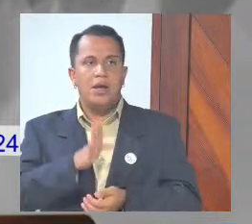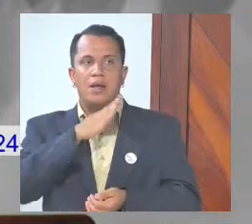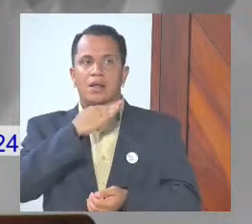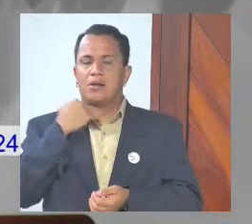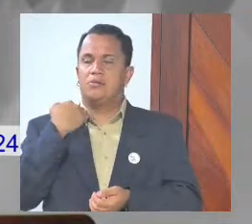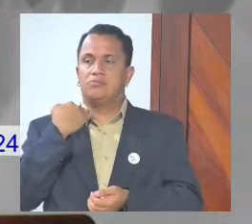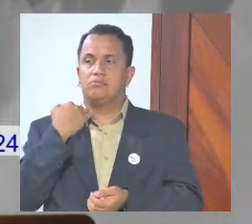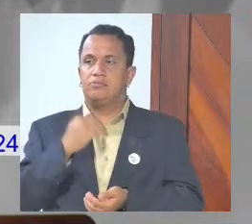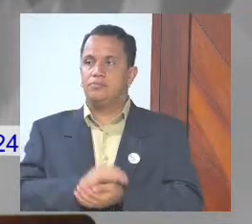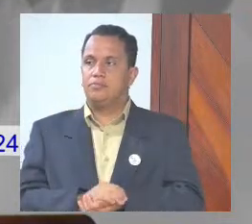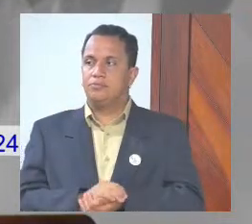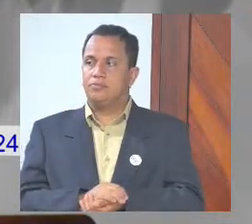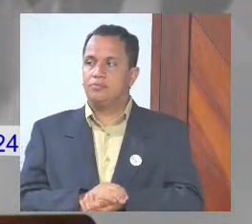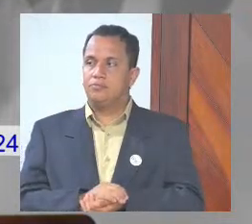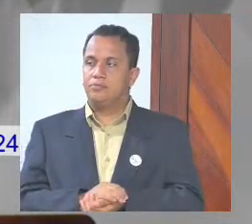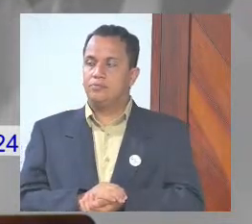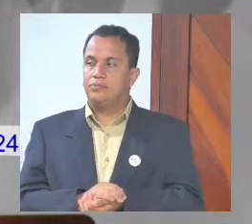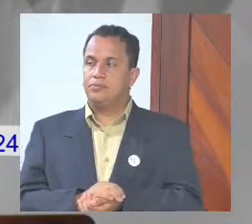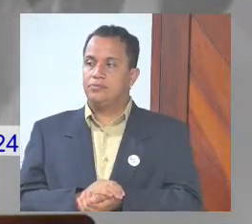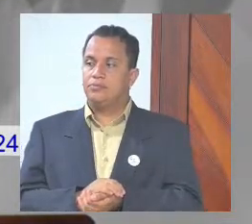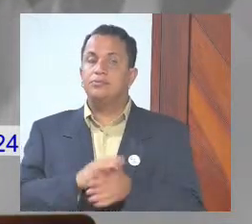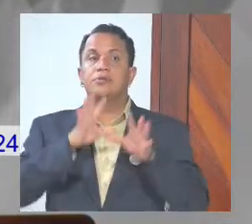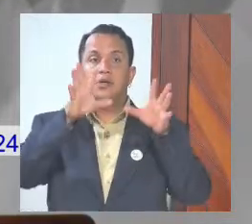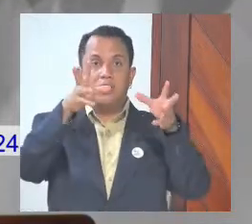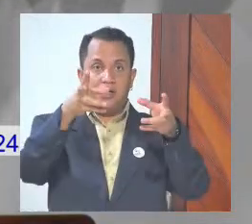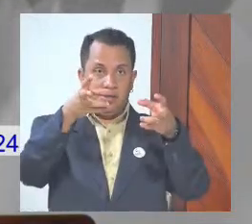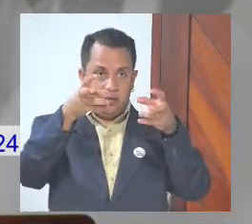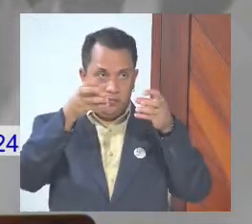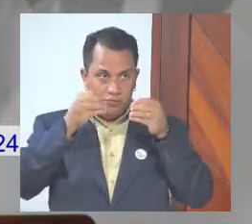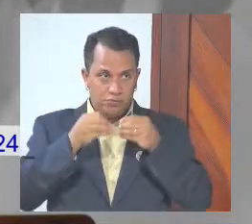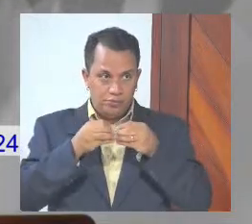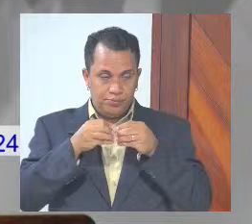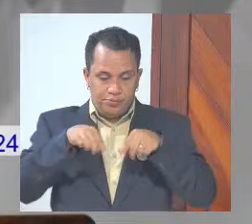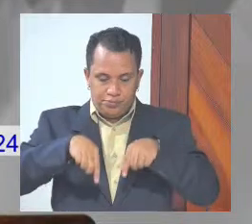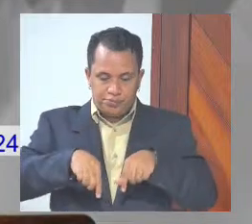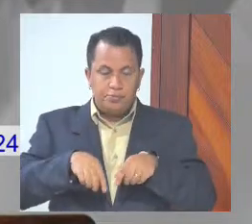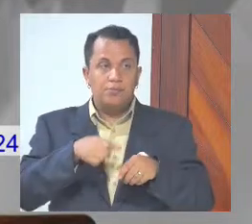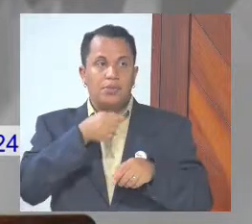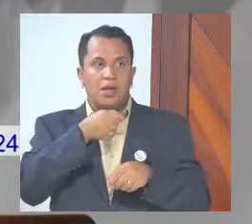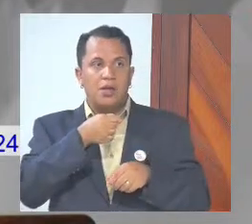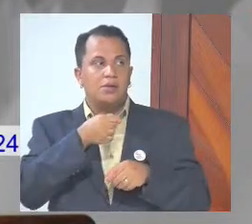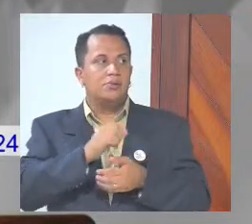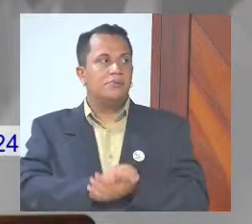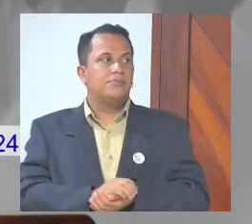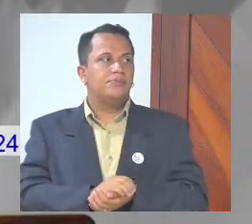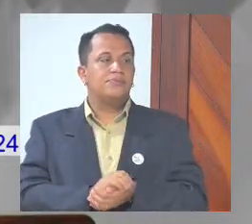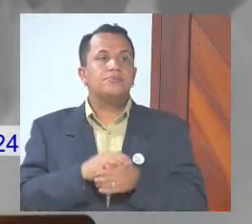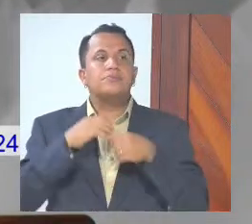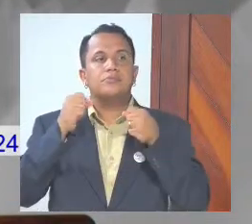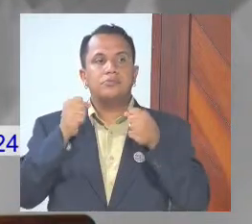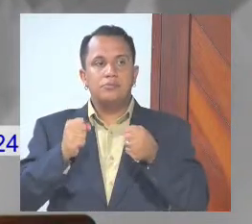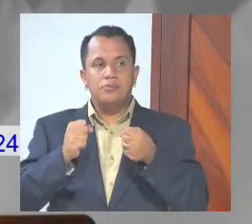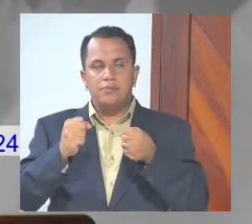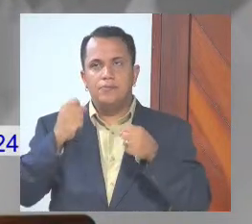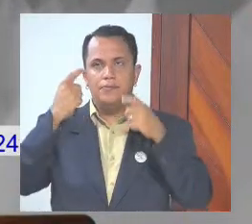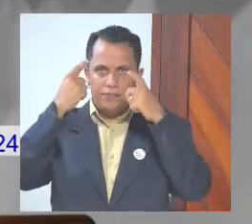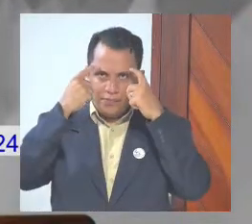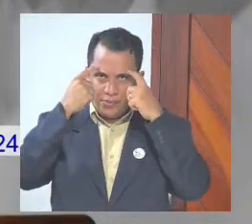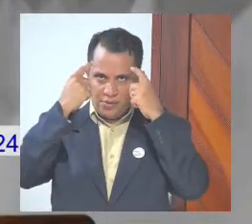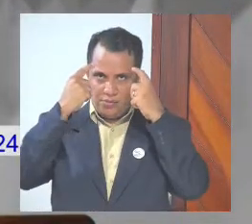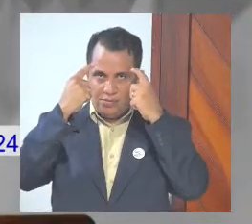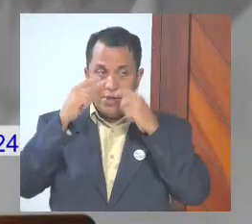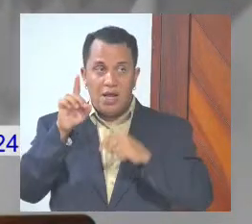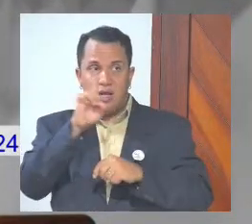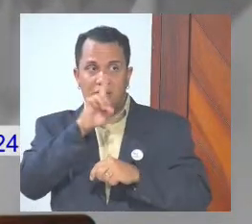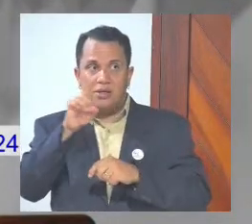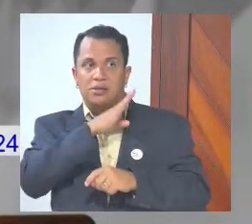matarás. E quero trazer aqui a esta tribuna que possamos refletir sobre o